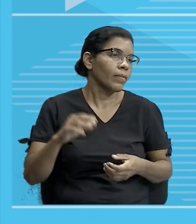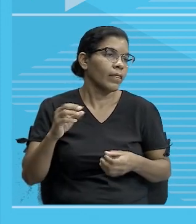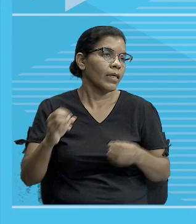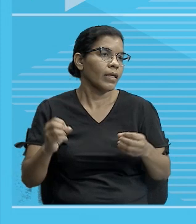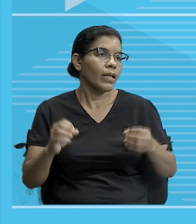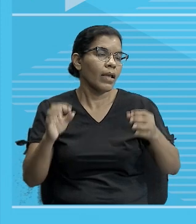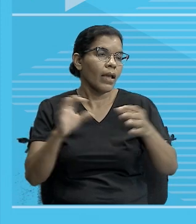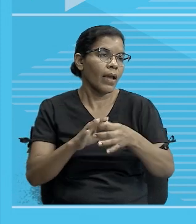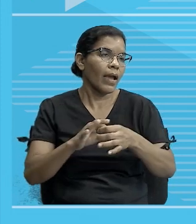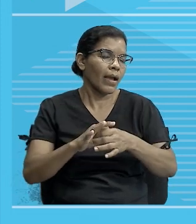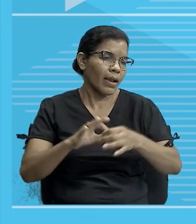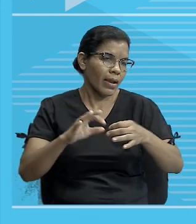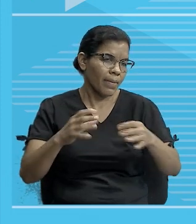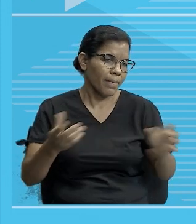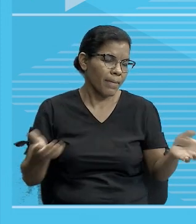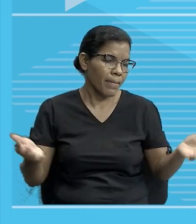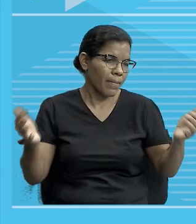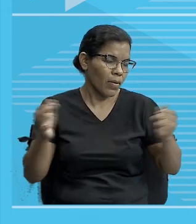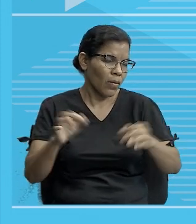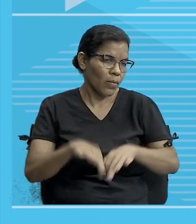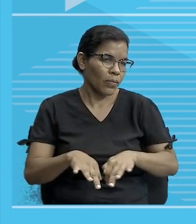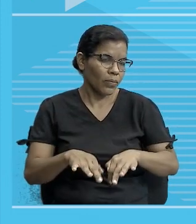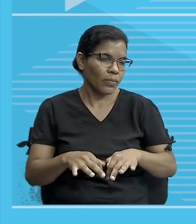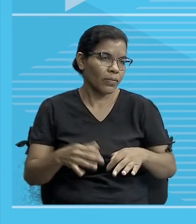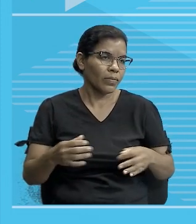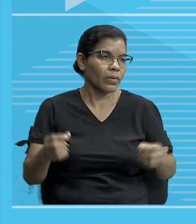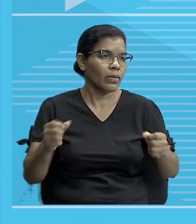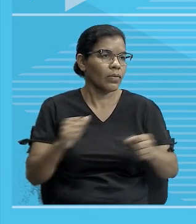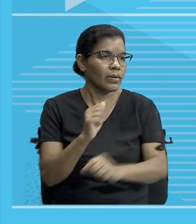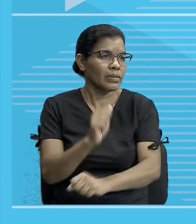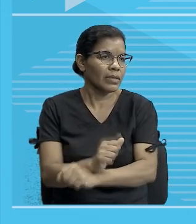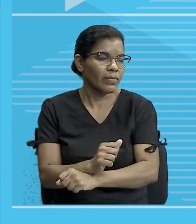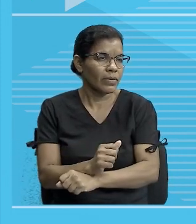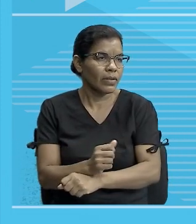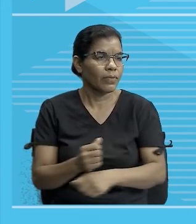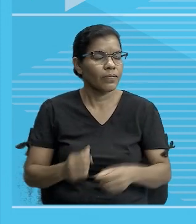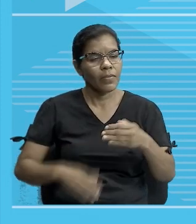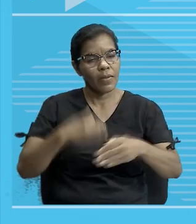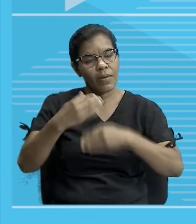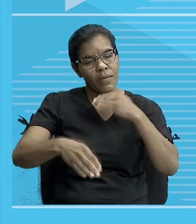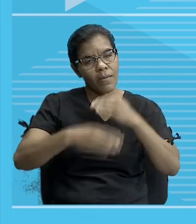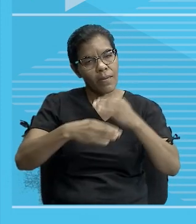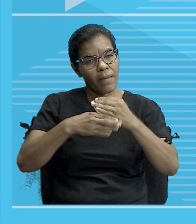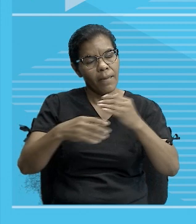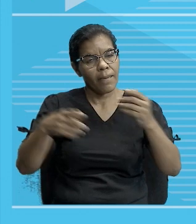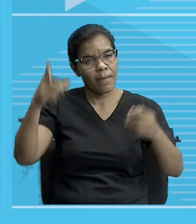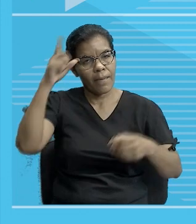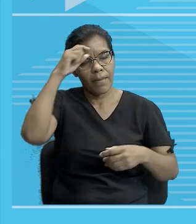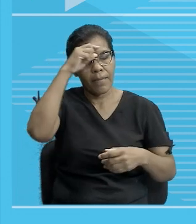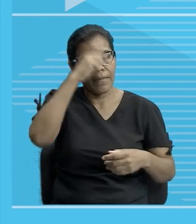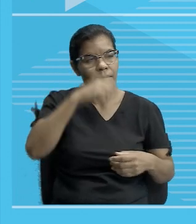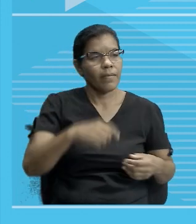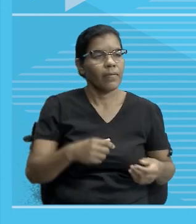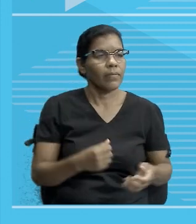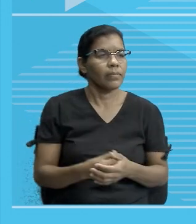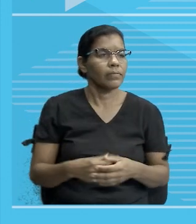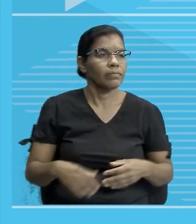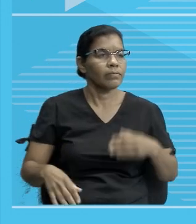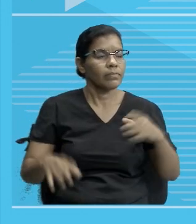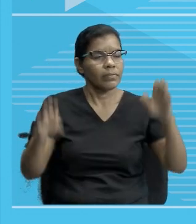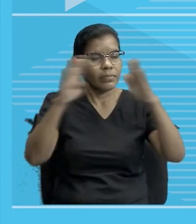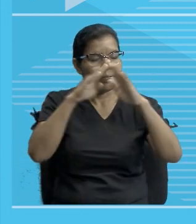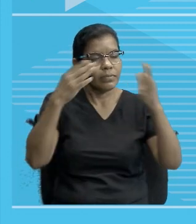colônias francesas. Construiu hospitais públicos, escolas públicas para todos os